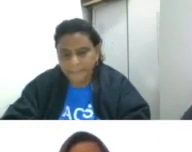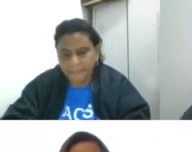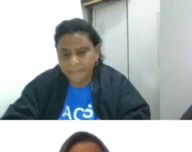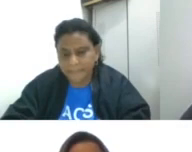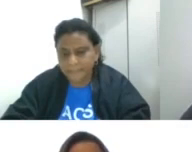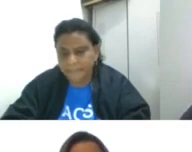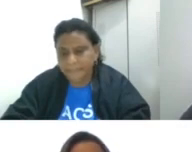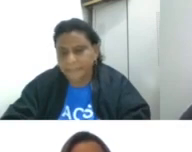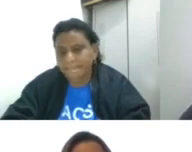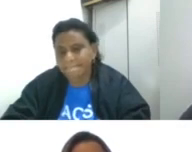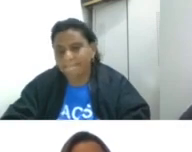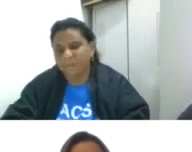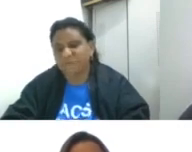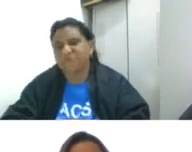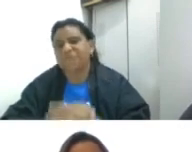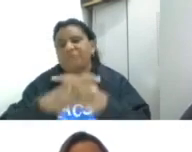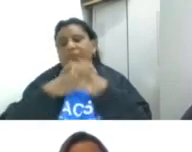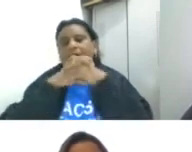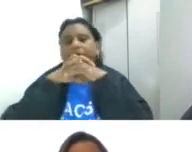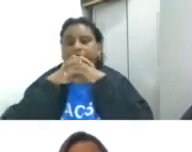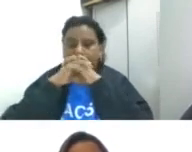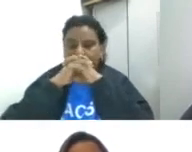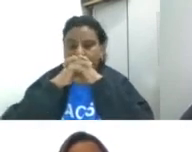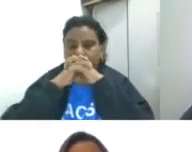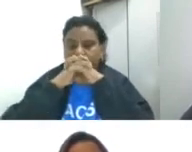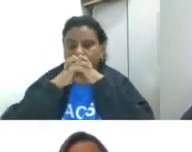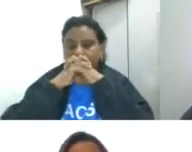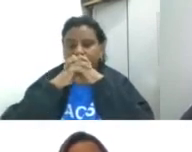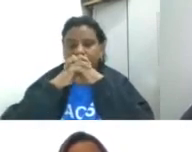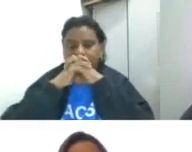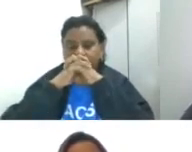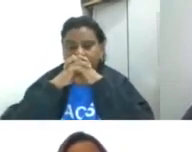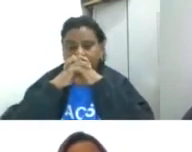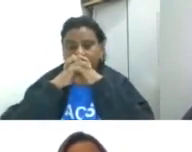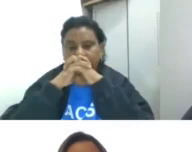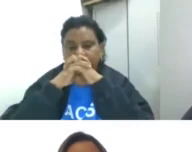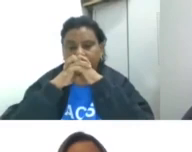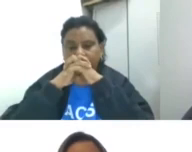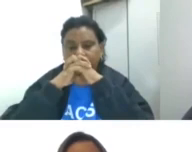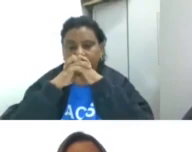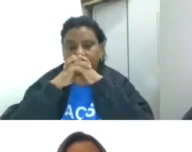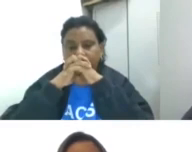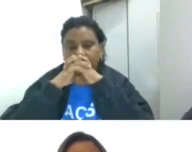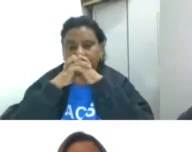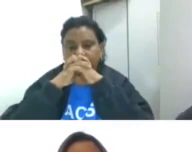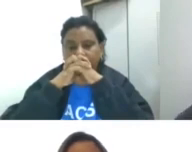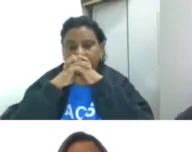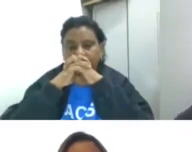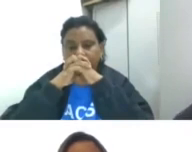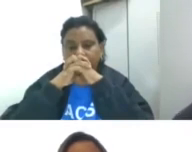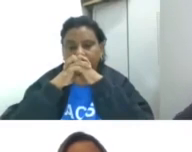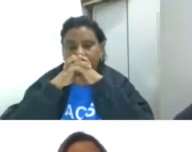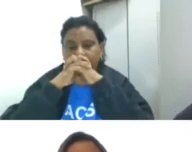baciloscopia repetidamente negativa é importante lembrar que a baciloscopia negativa não descarta completamente a tuberculose se a minha